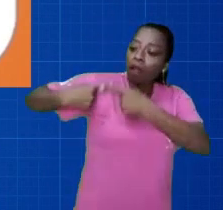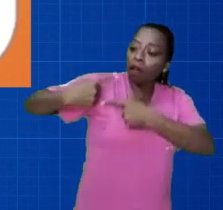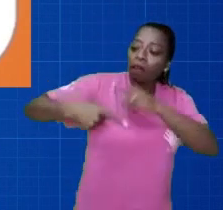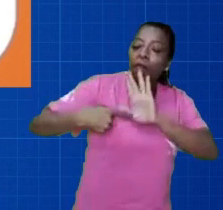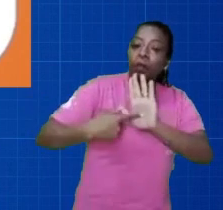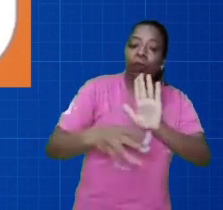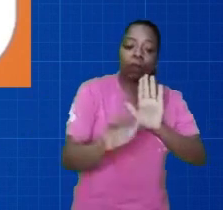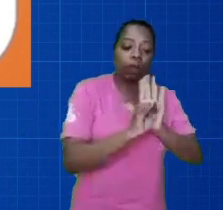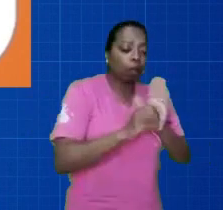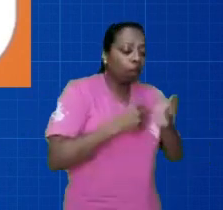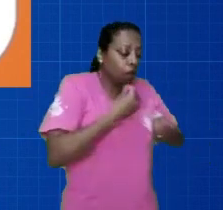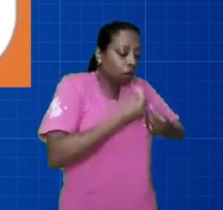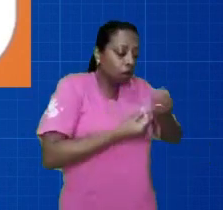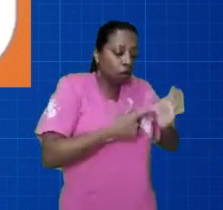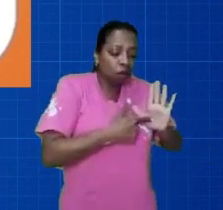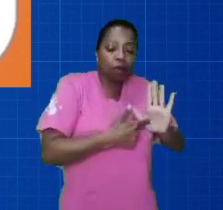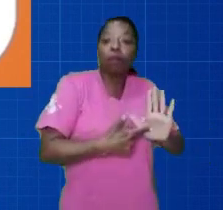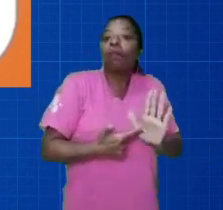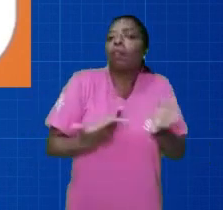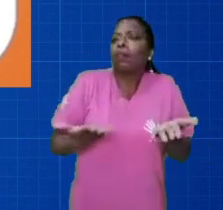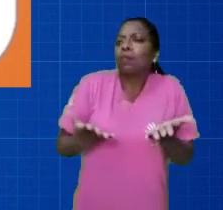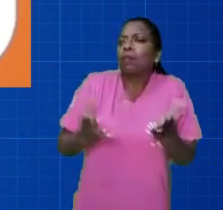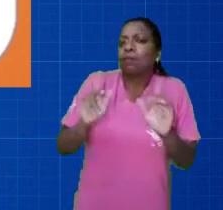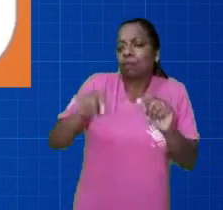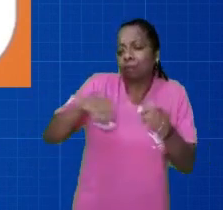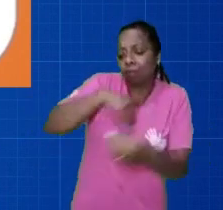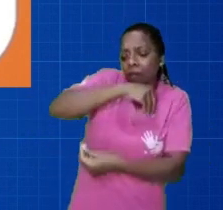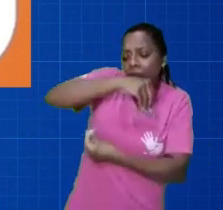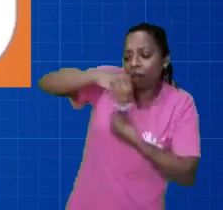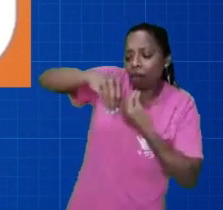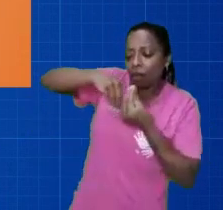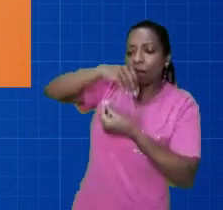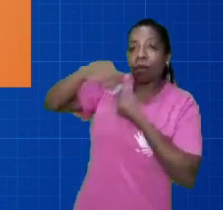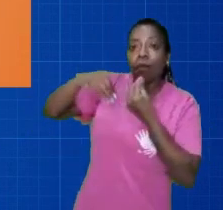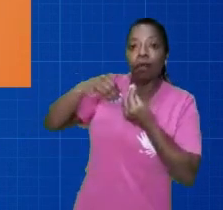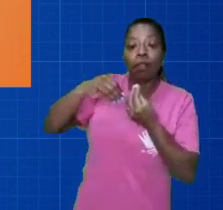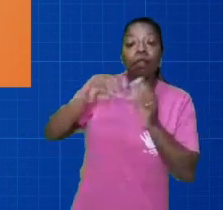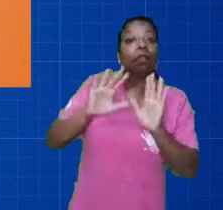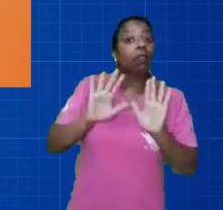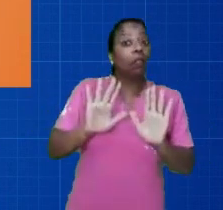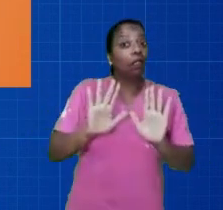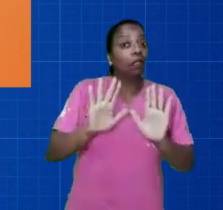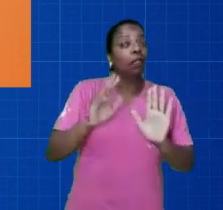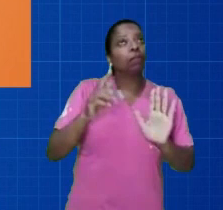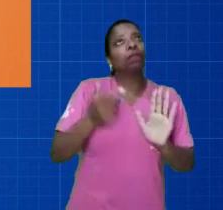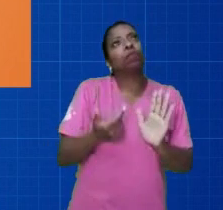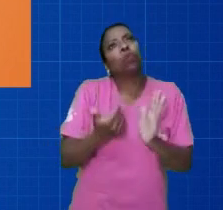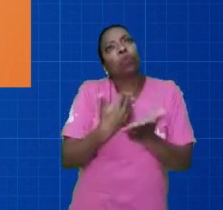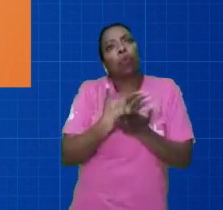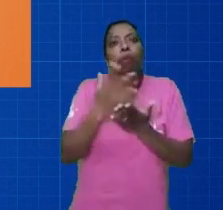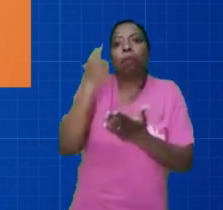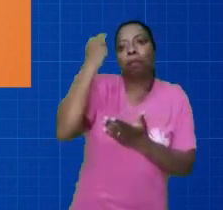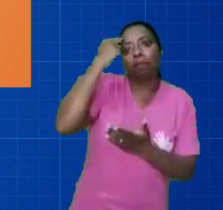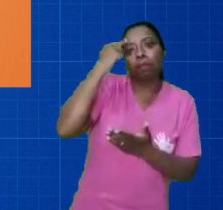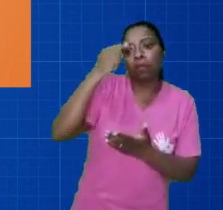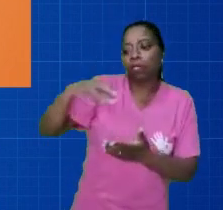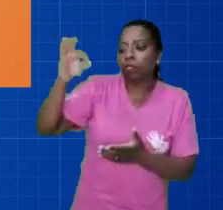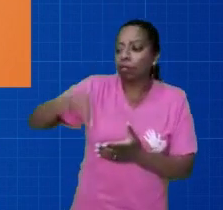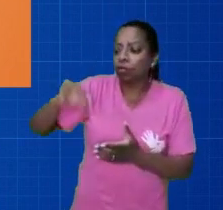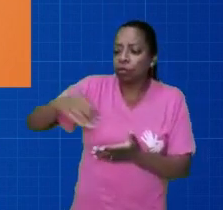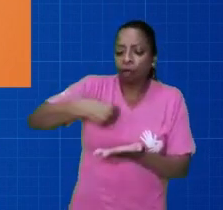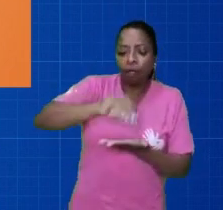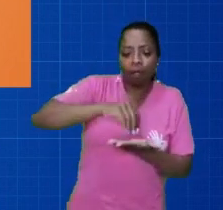está revelado na nossa identidade? Então, para fazer a mistura, nós pensamos em usar primeiro tinta